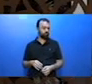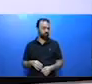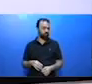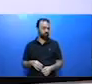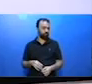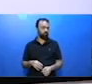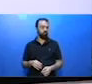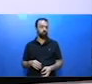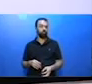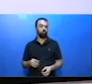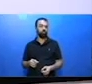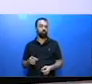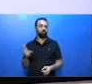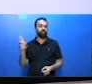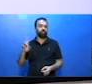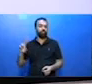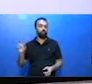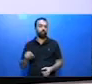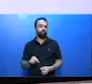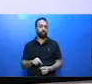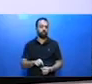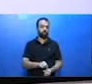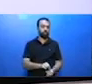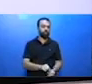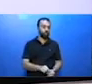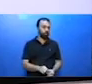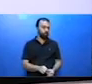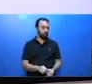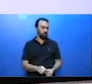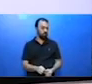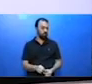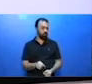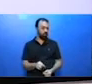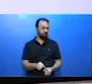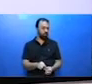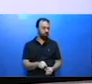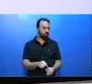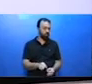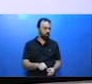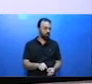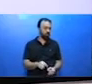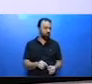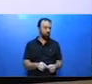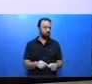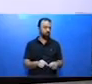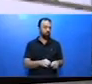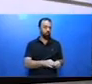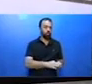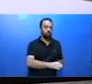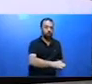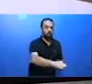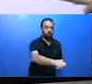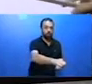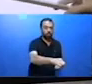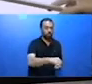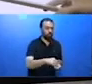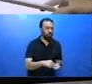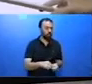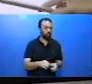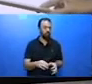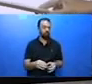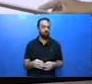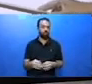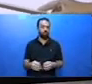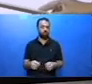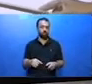E nós temos o comprimento dos passos. Lembra que eu falei que a gente usa só uma tabelinha? Então, aqui, nós temos quem